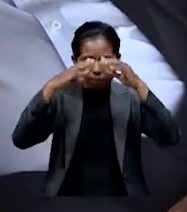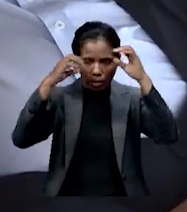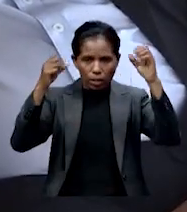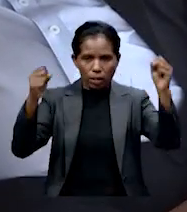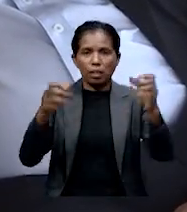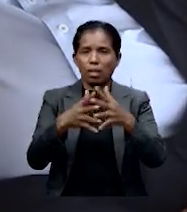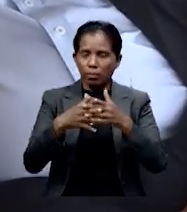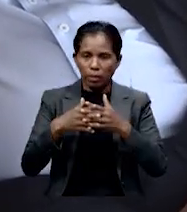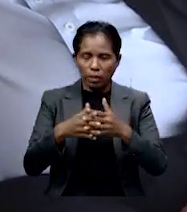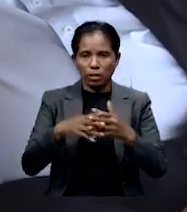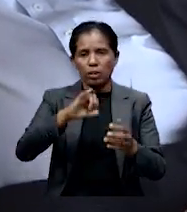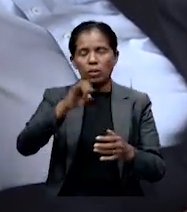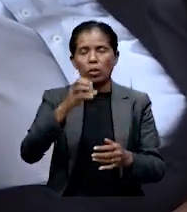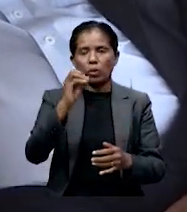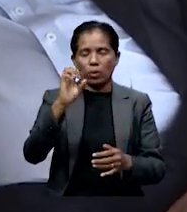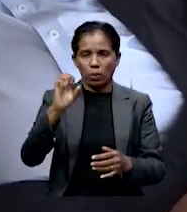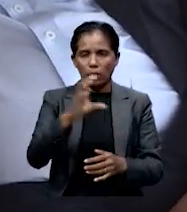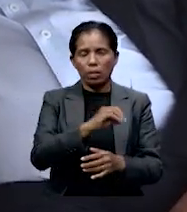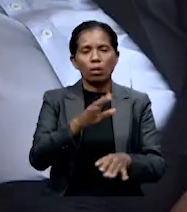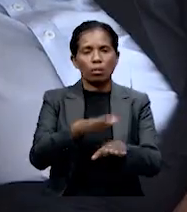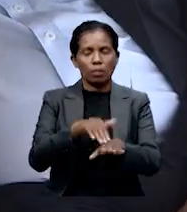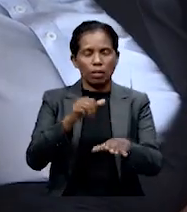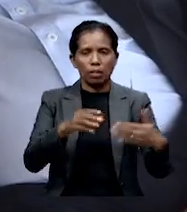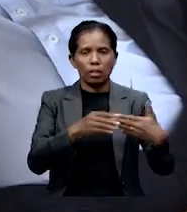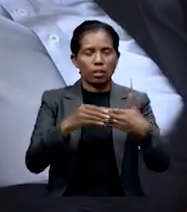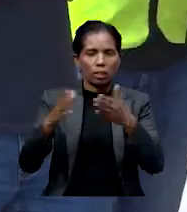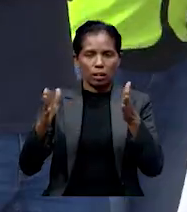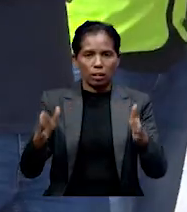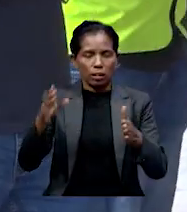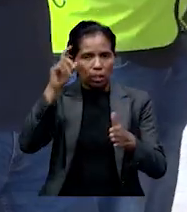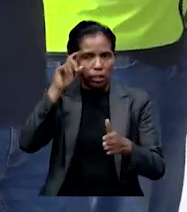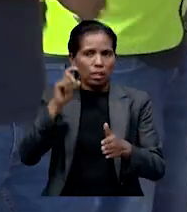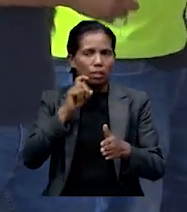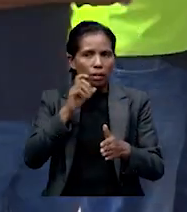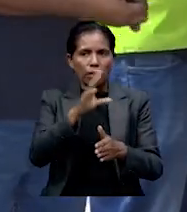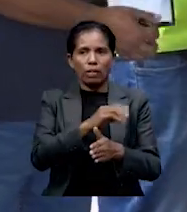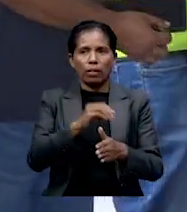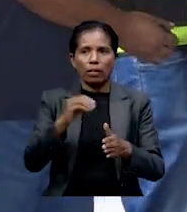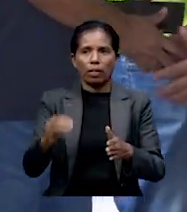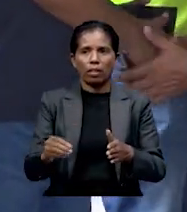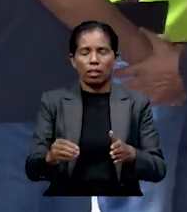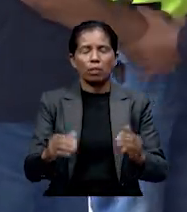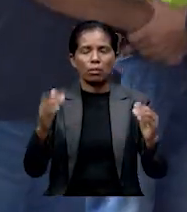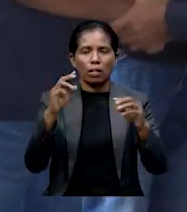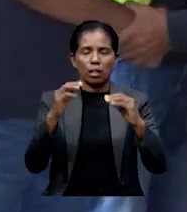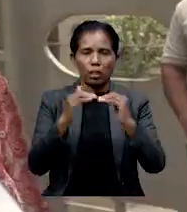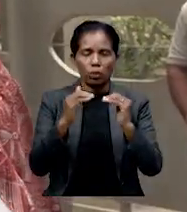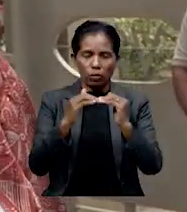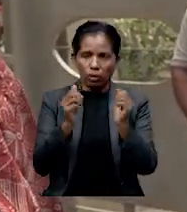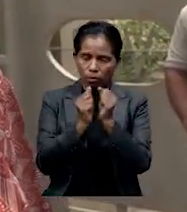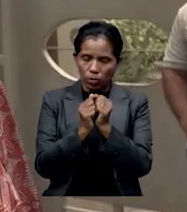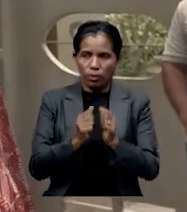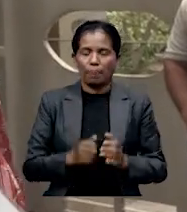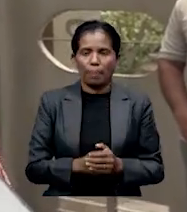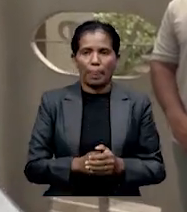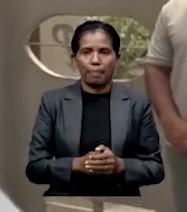Unidos América, Joe Biden, nebe convida líder resistência Kairala Sanana Guzmán a tu cocktail hamutuk. Ambos sanano,